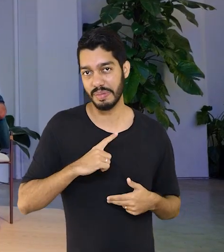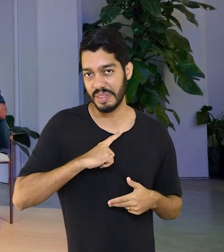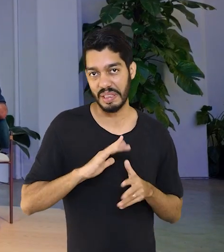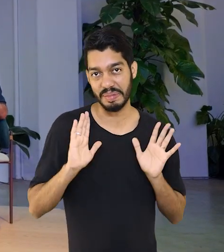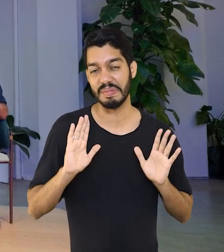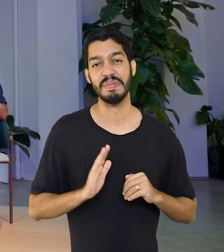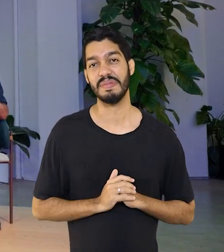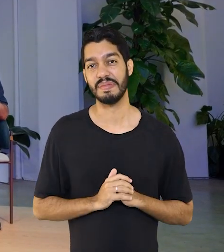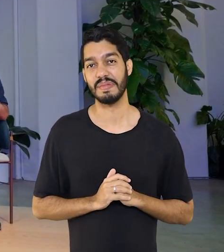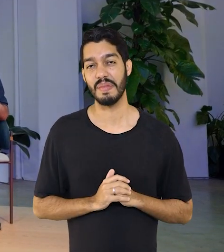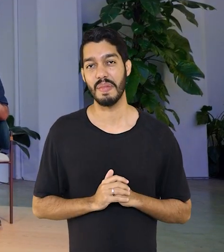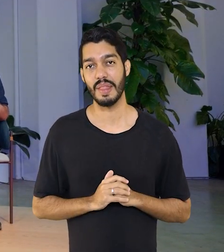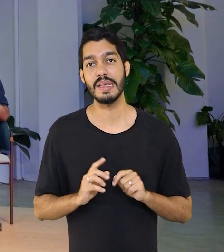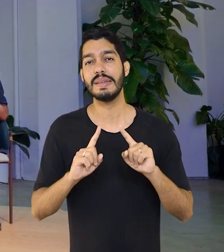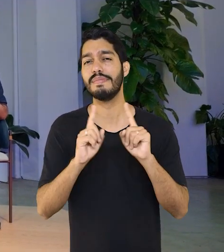mais esdrúxulo haveria.